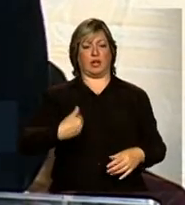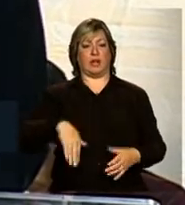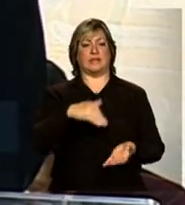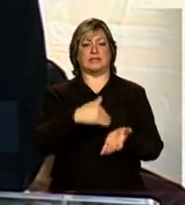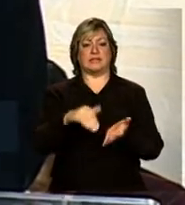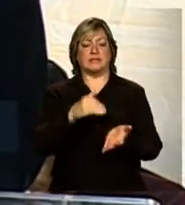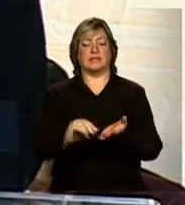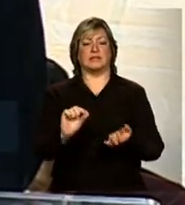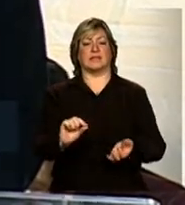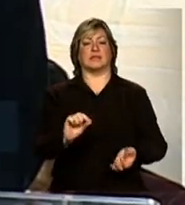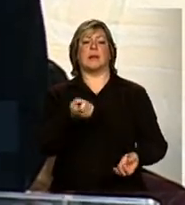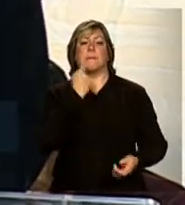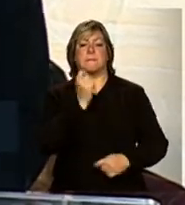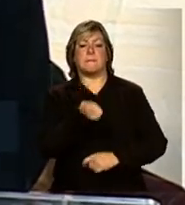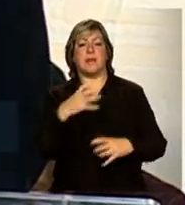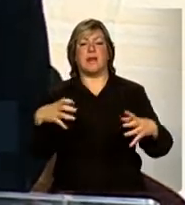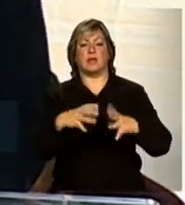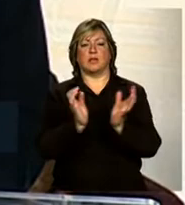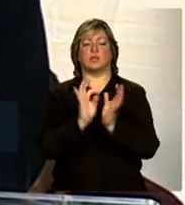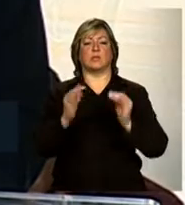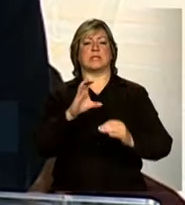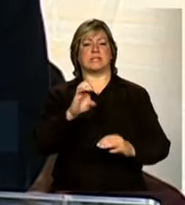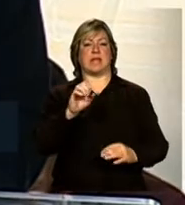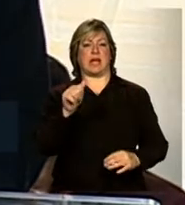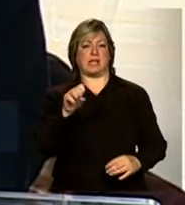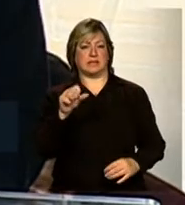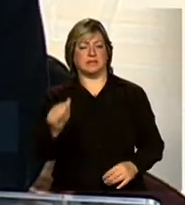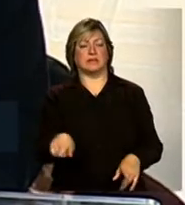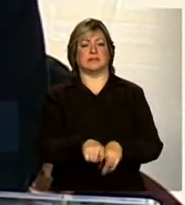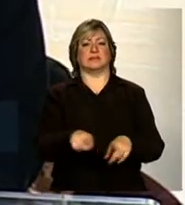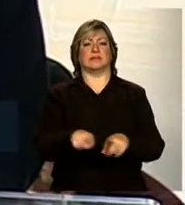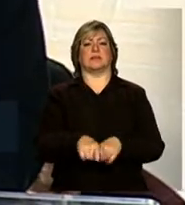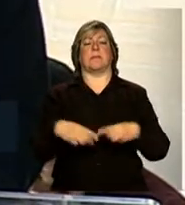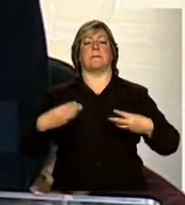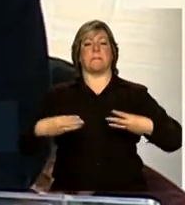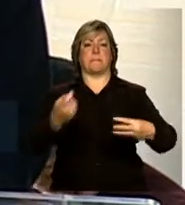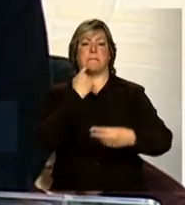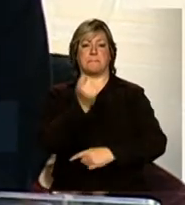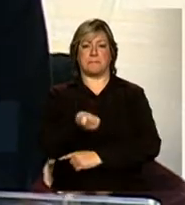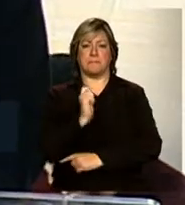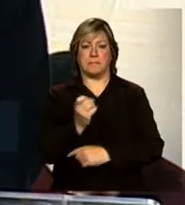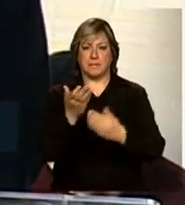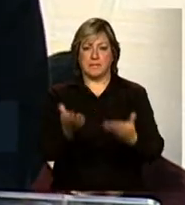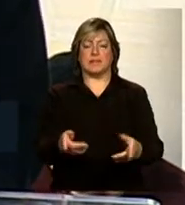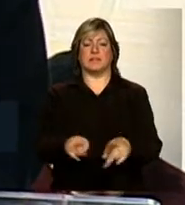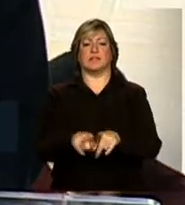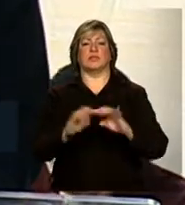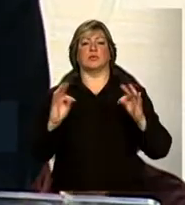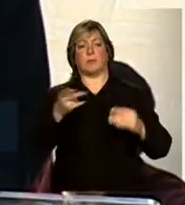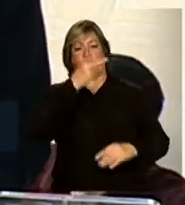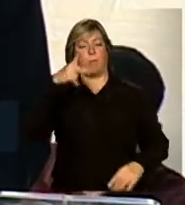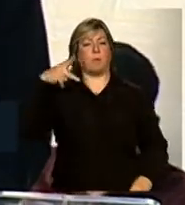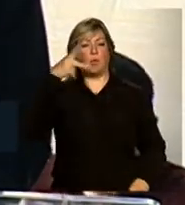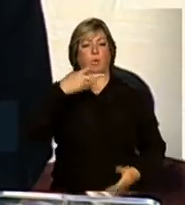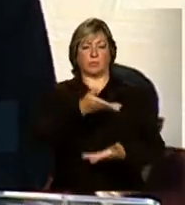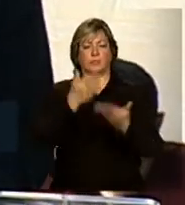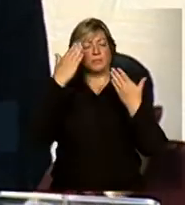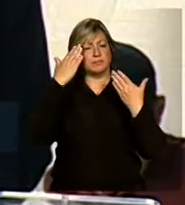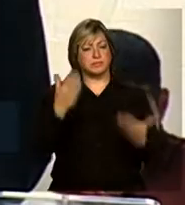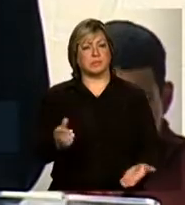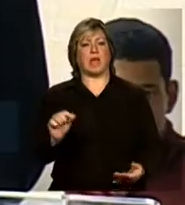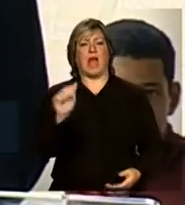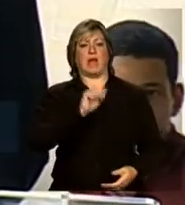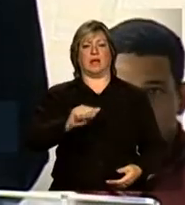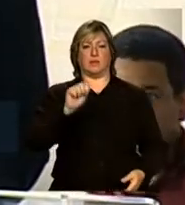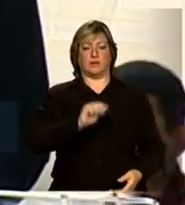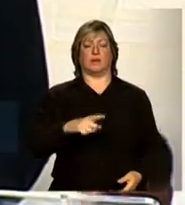secretaria de agricultura em matéria Ceasa o Ministério da Pesca aos nossos parlamentares Associação